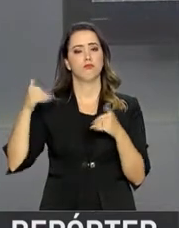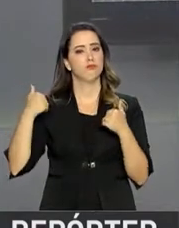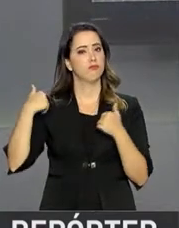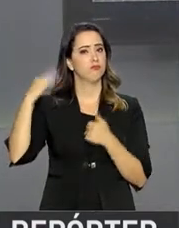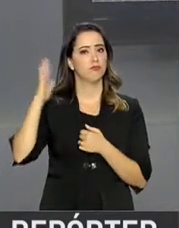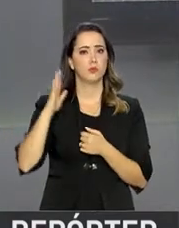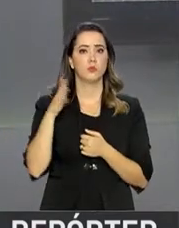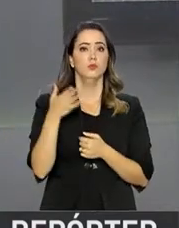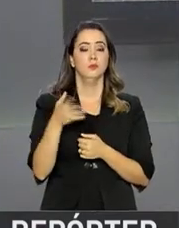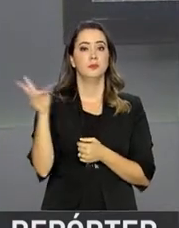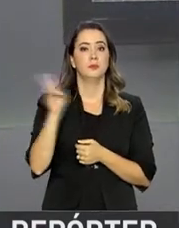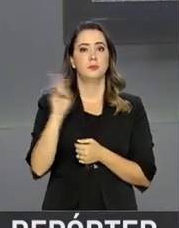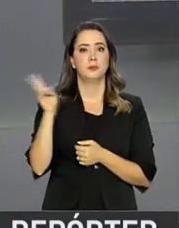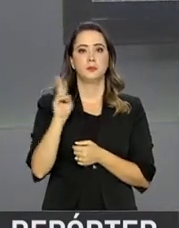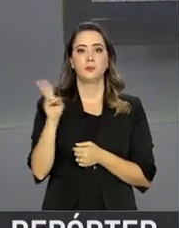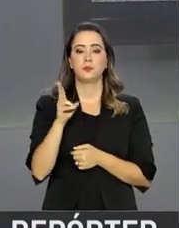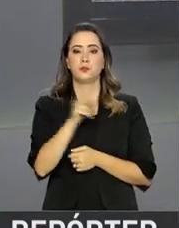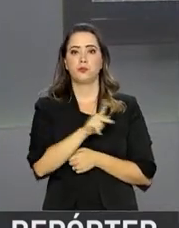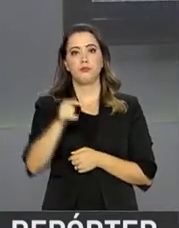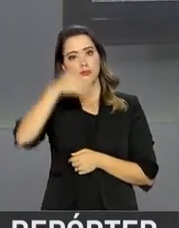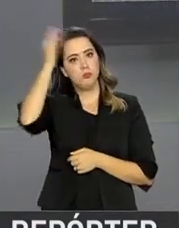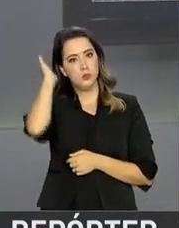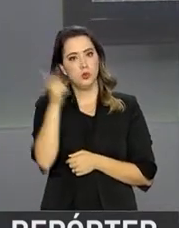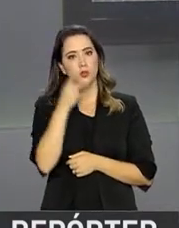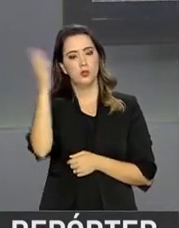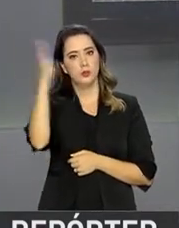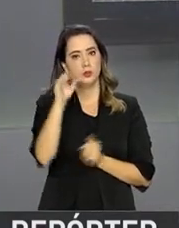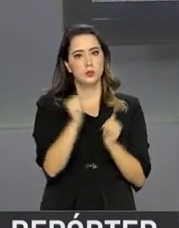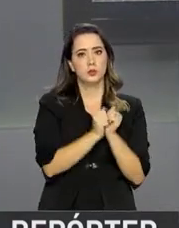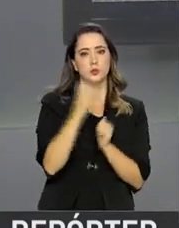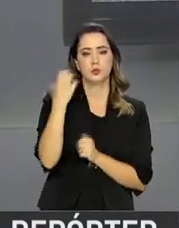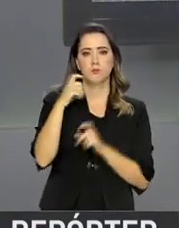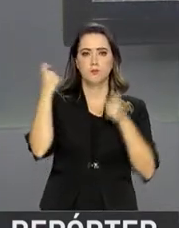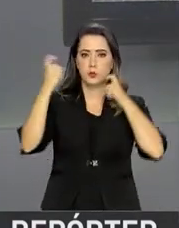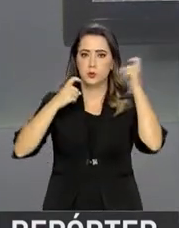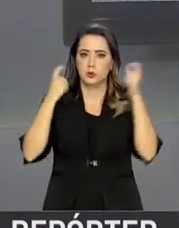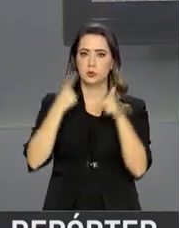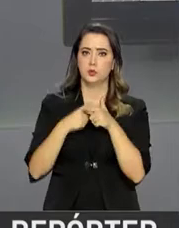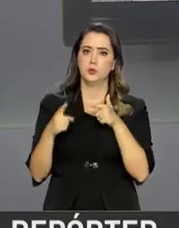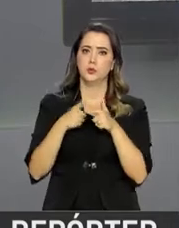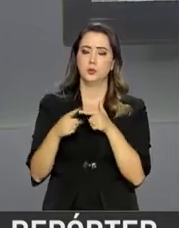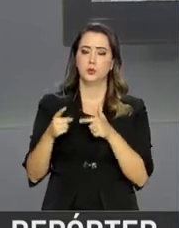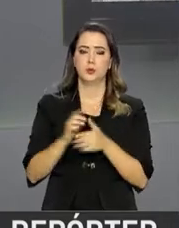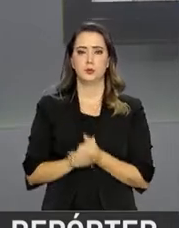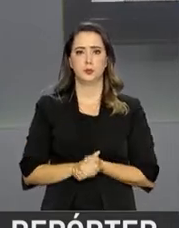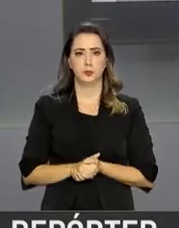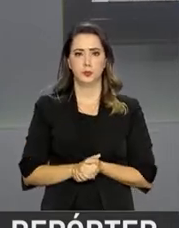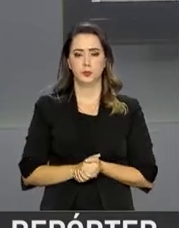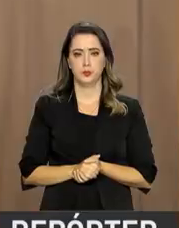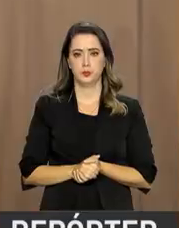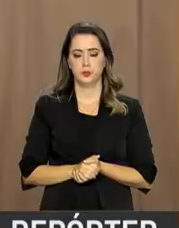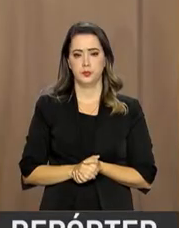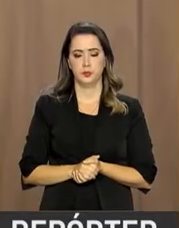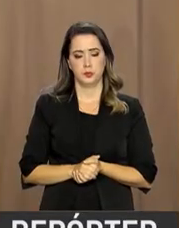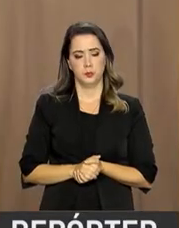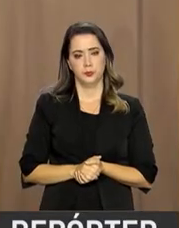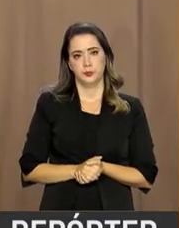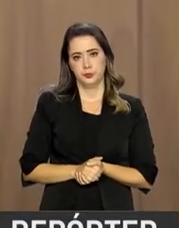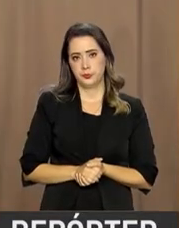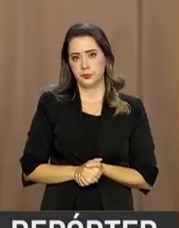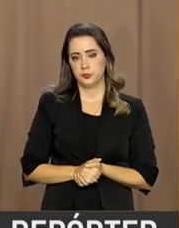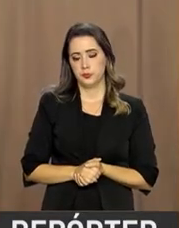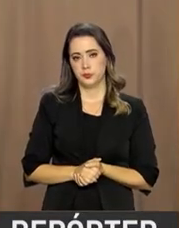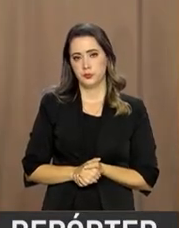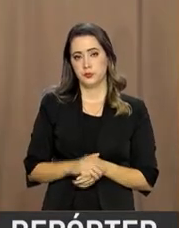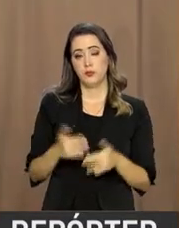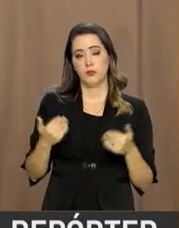sobre a venezuela temer disse que brasil e colômbia estão preocupados com a situação daquele país na